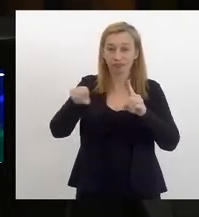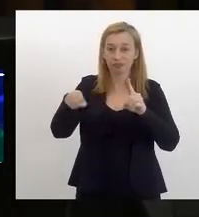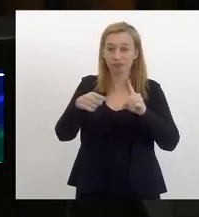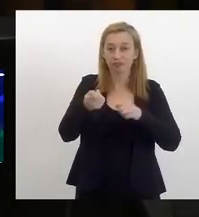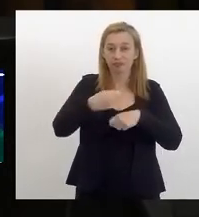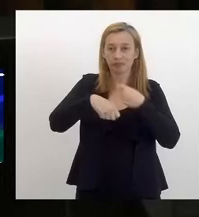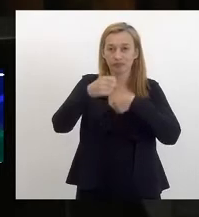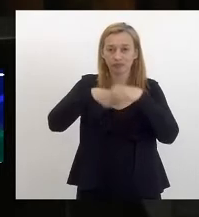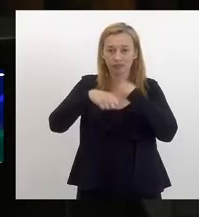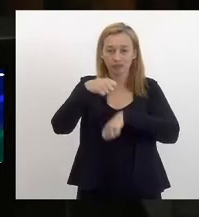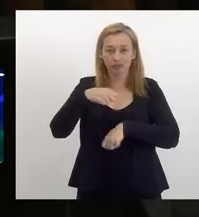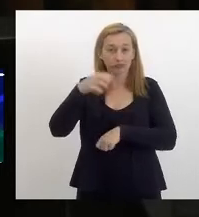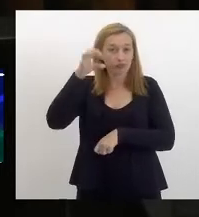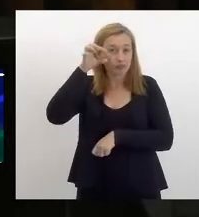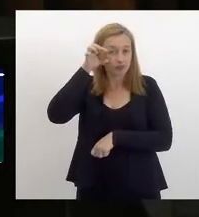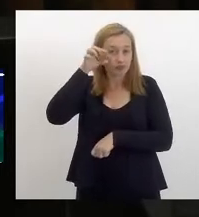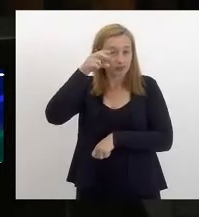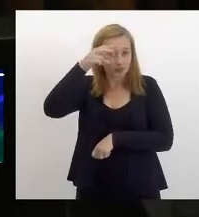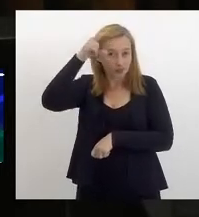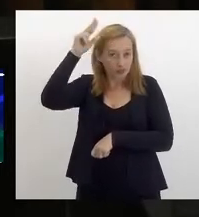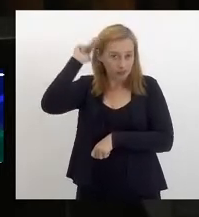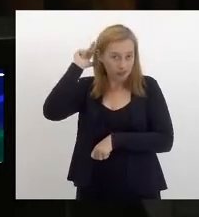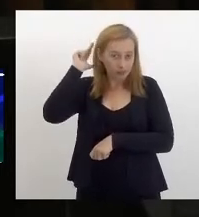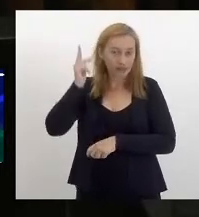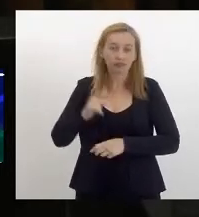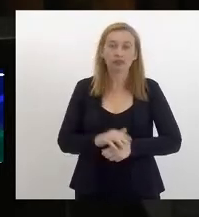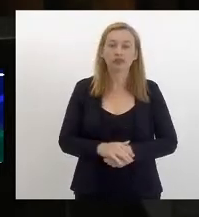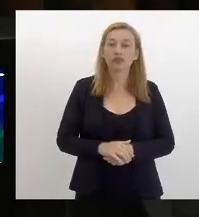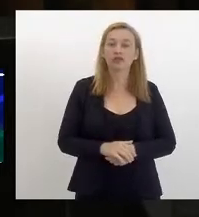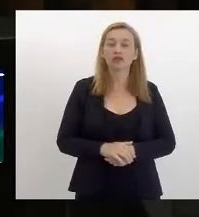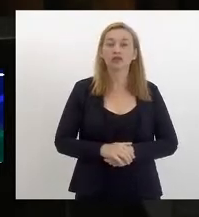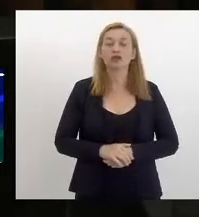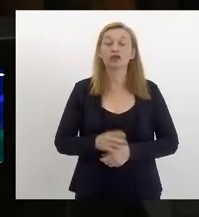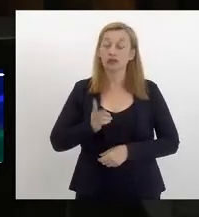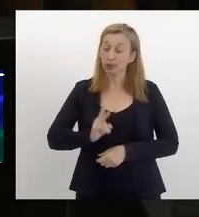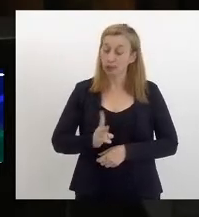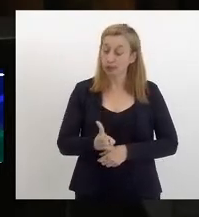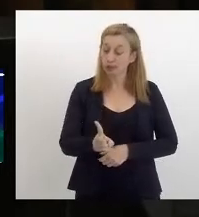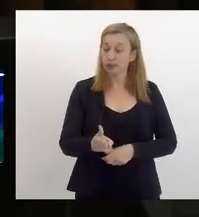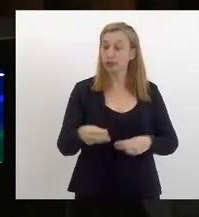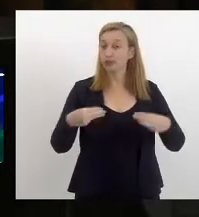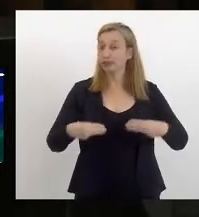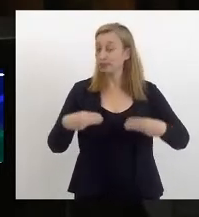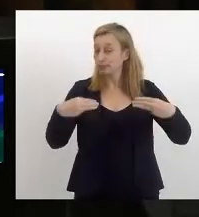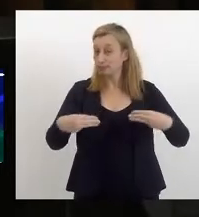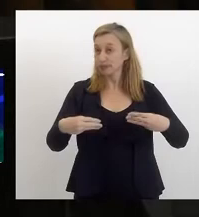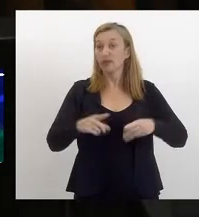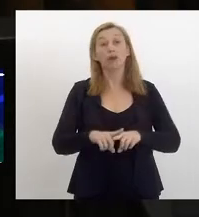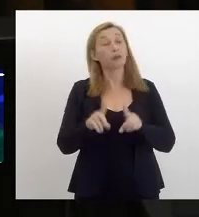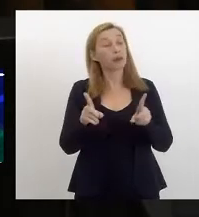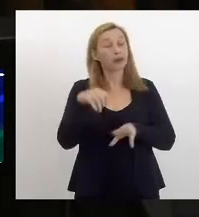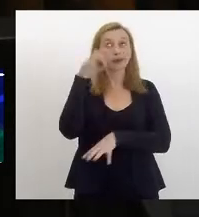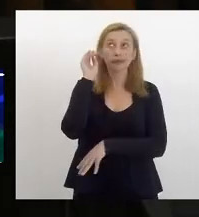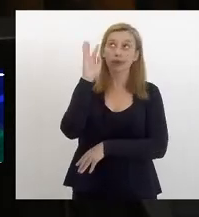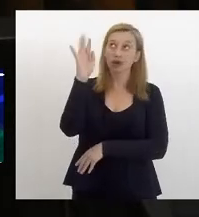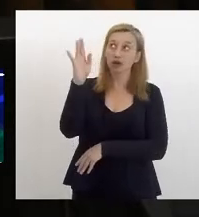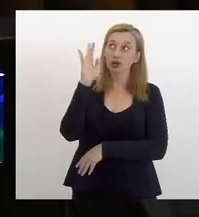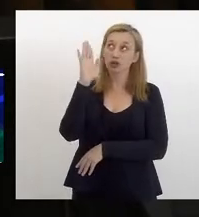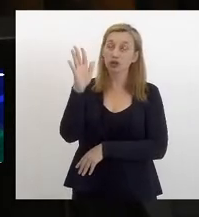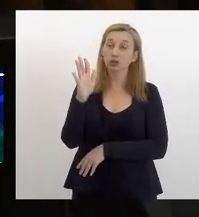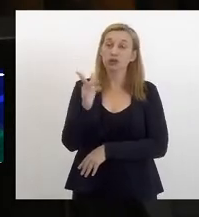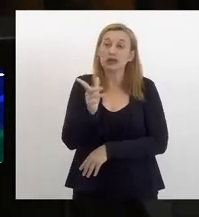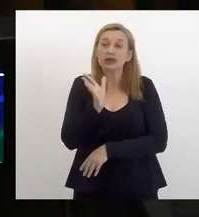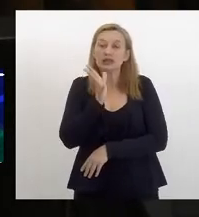São Paulo Guedes que ainda está Ministro mas imagino que